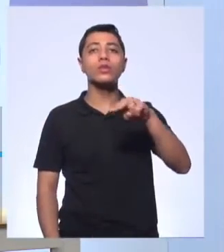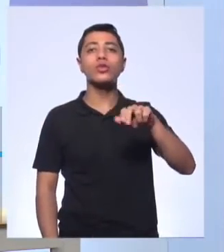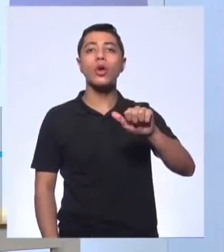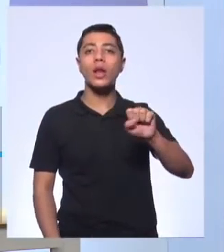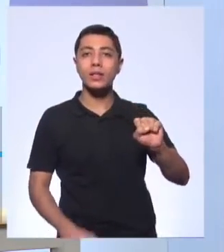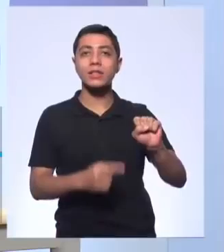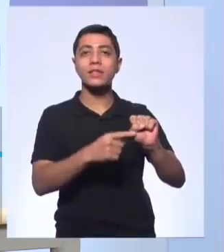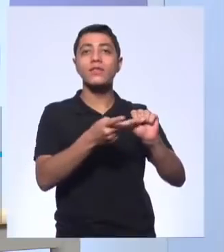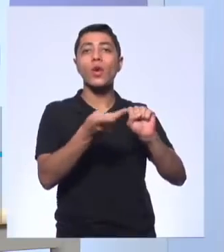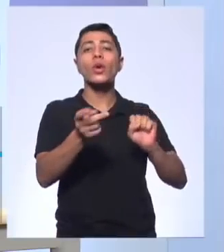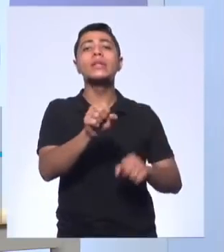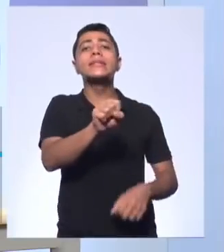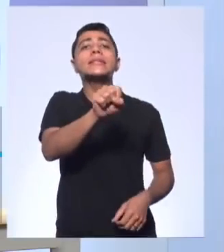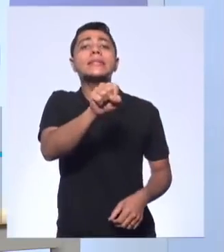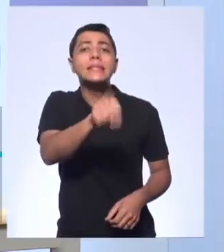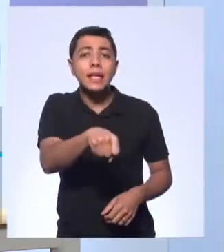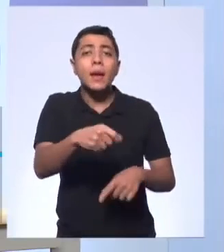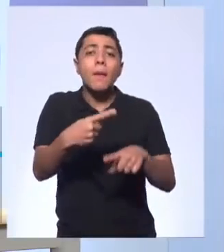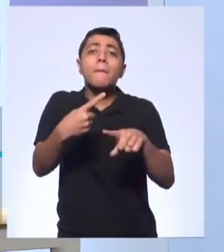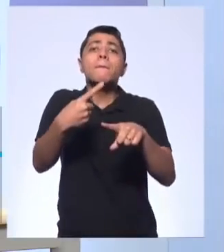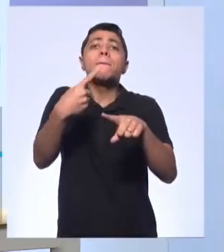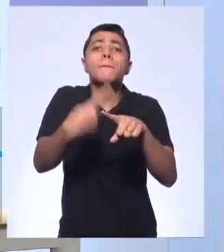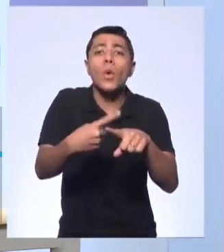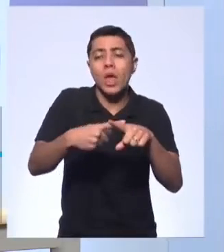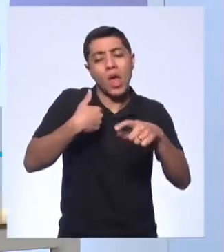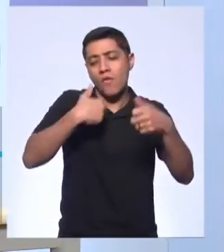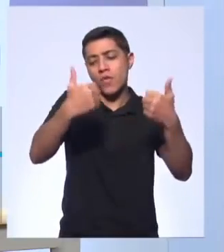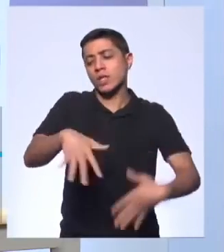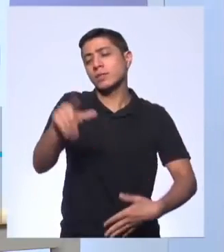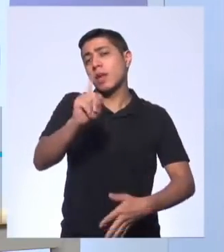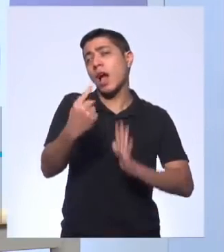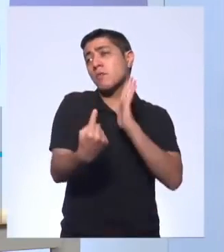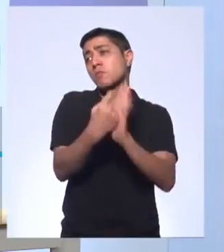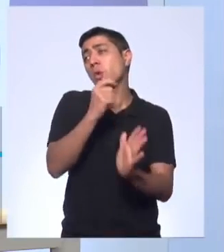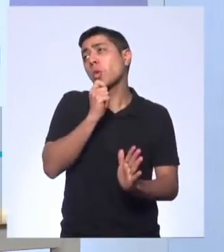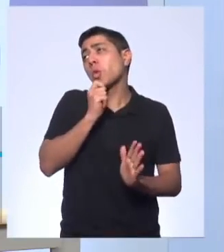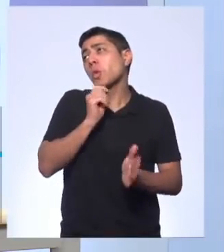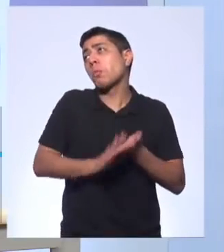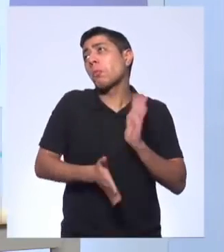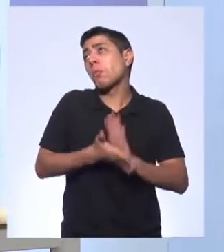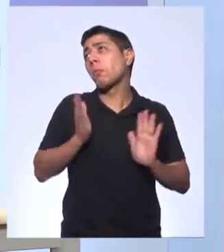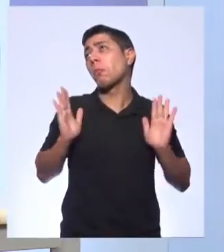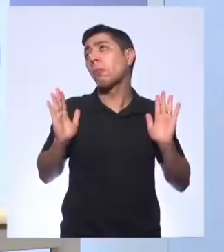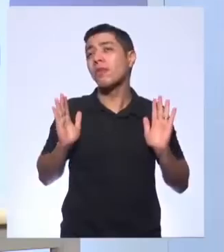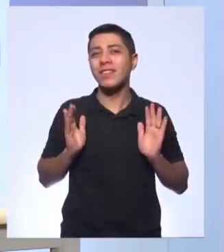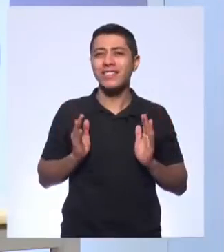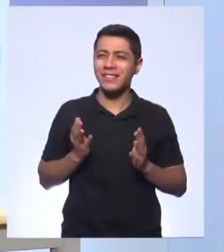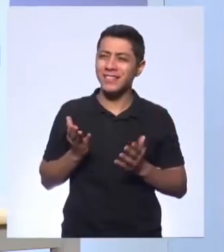pedindo especificar. Olha, Jonas. Olha isso, Jonas.